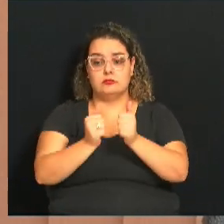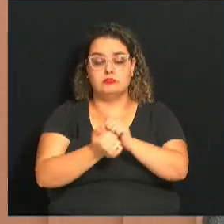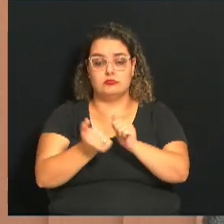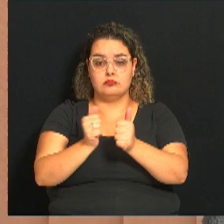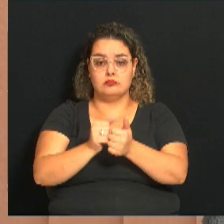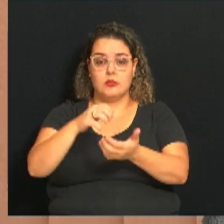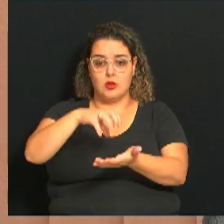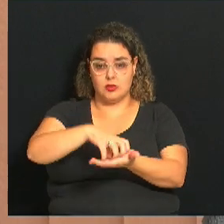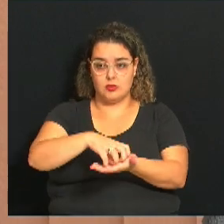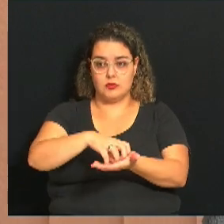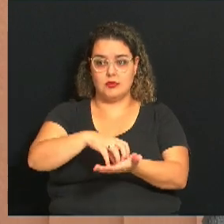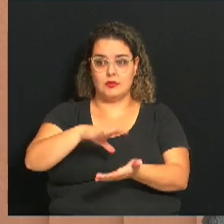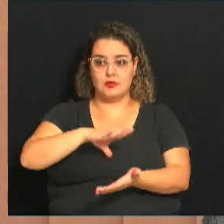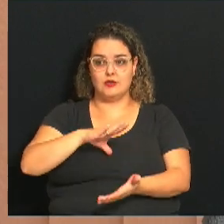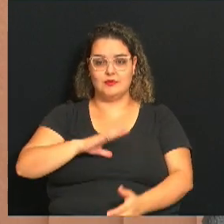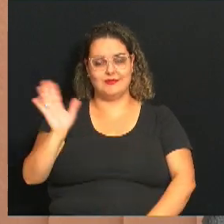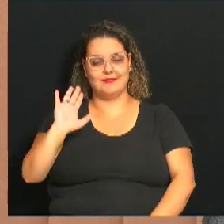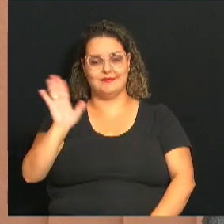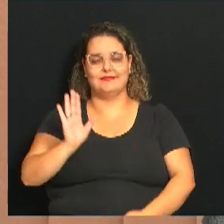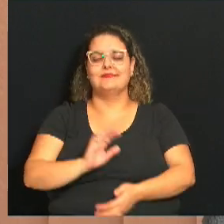de Campinas. Até mais.